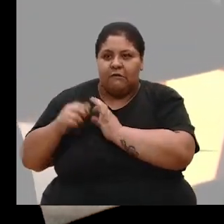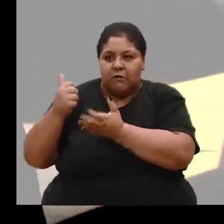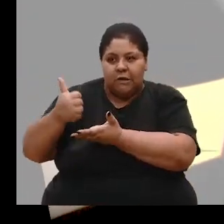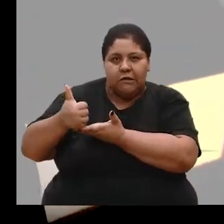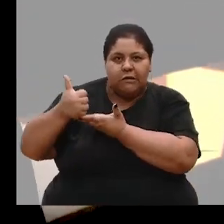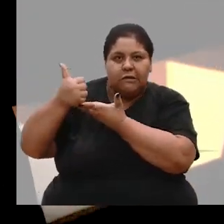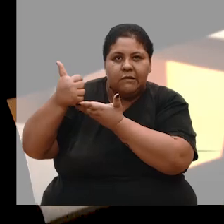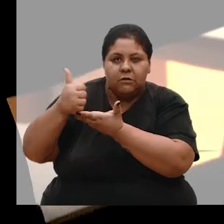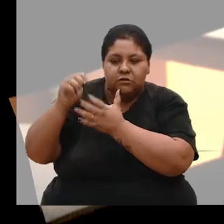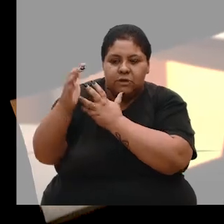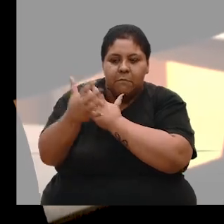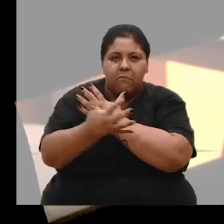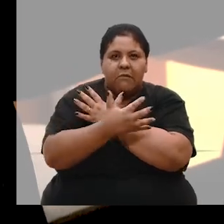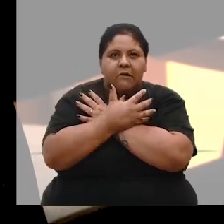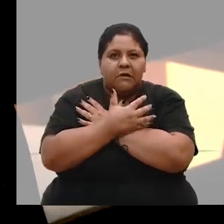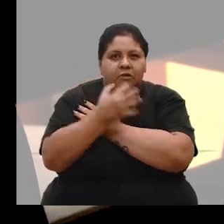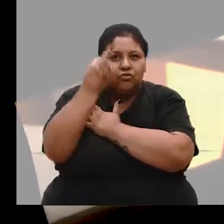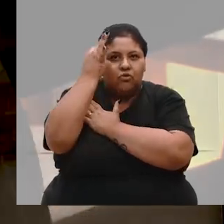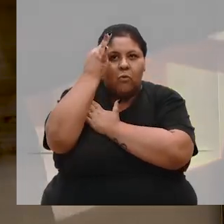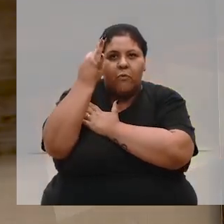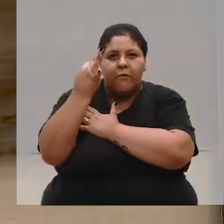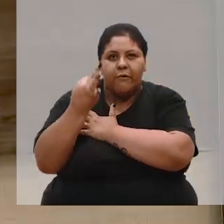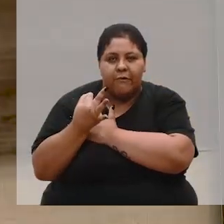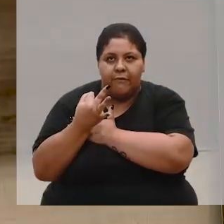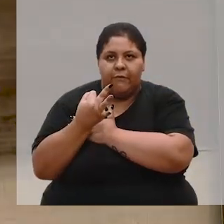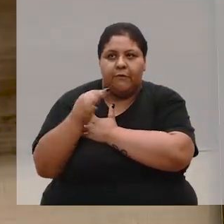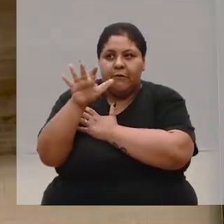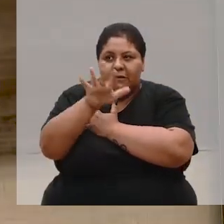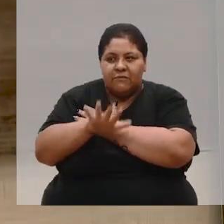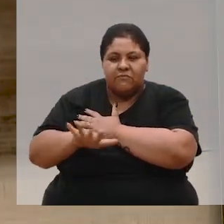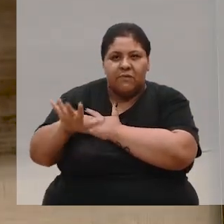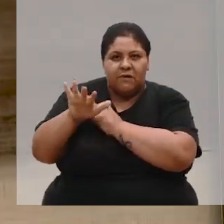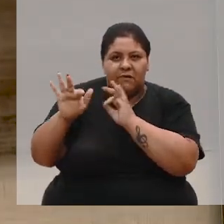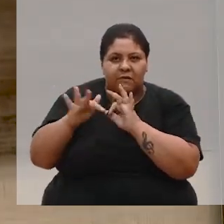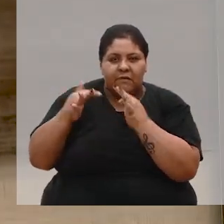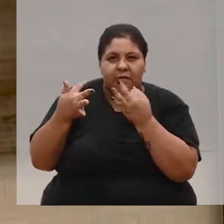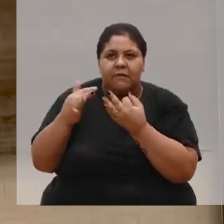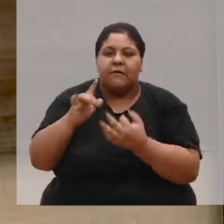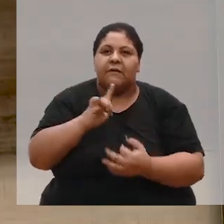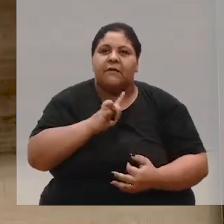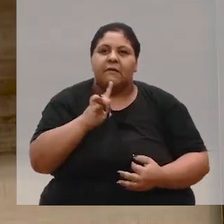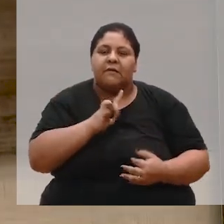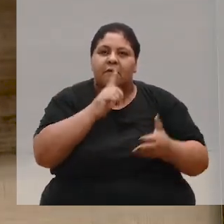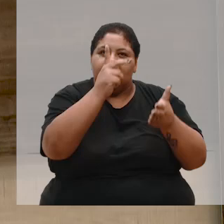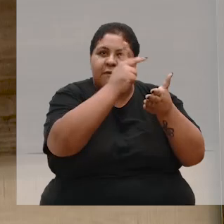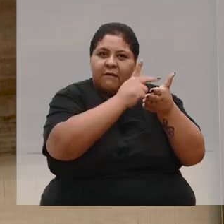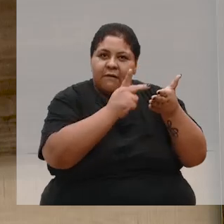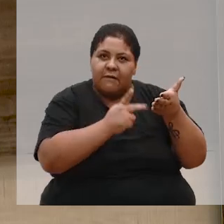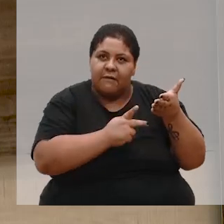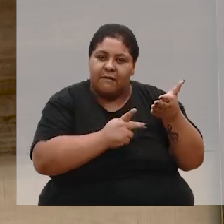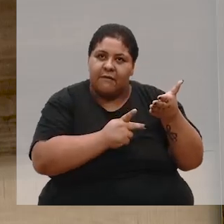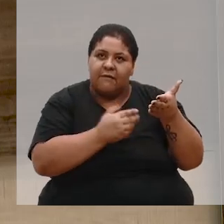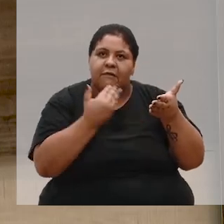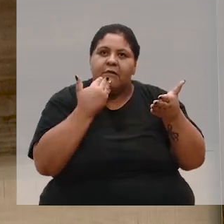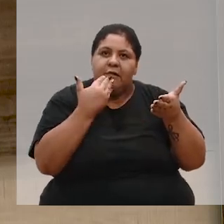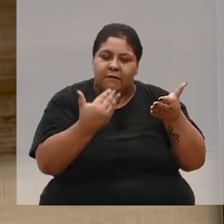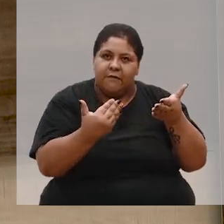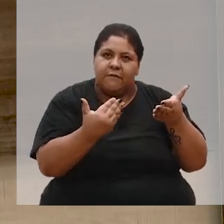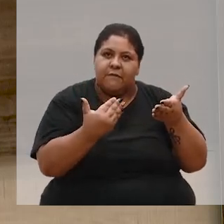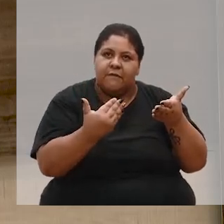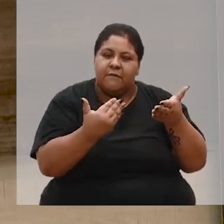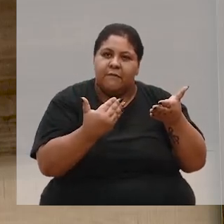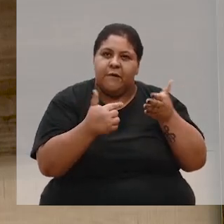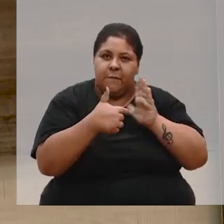de acolhimento, de entendimento no âmbito familiar. Nós temos aqui uma ilustração muito simbólica, eu vou pedir que a nossa equipe